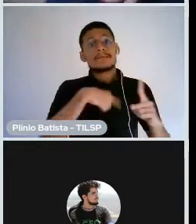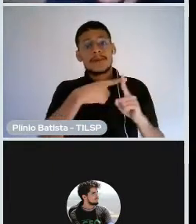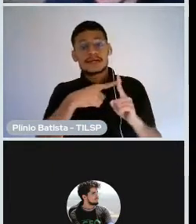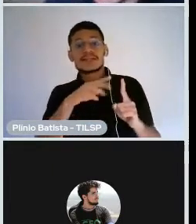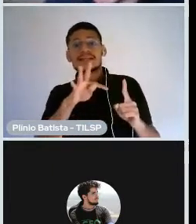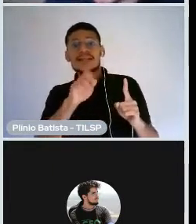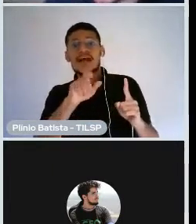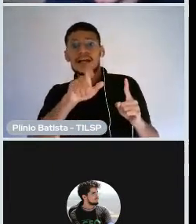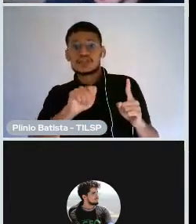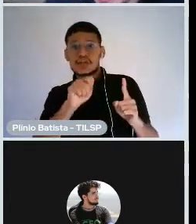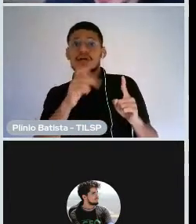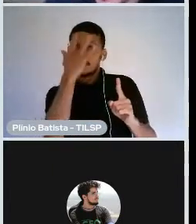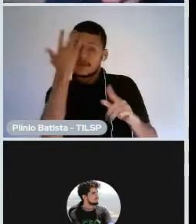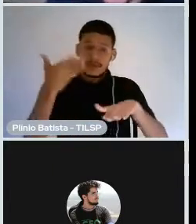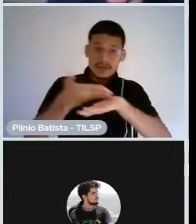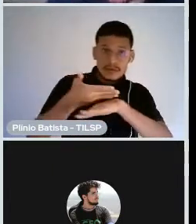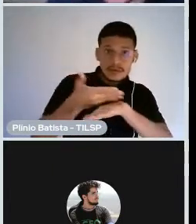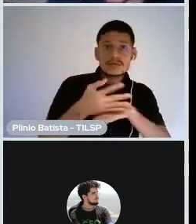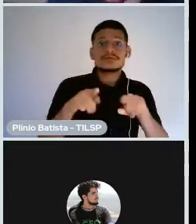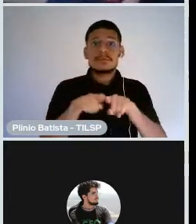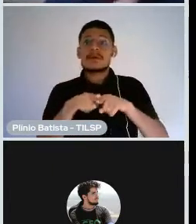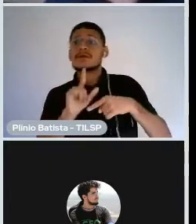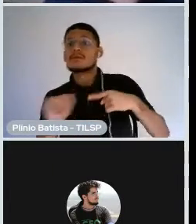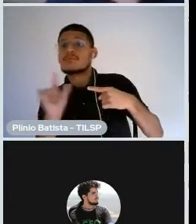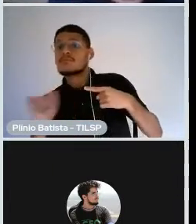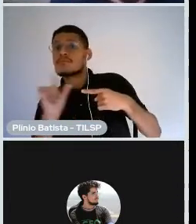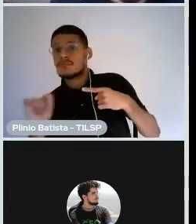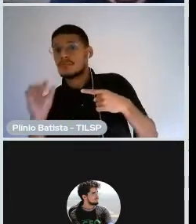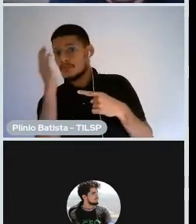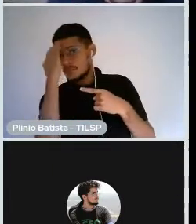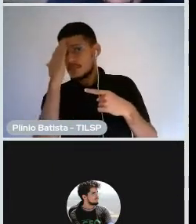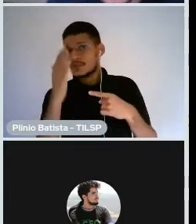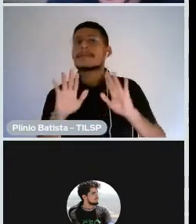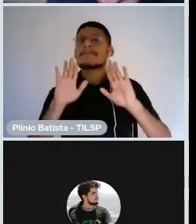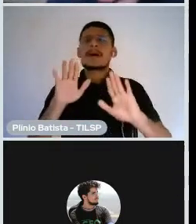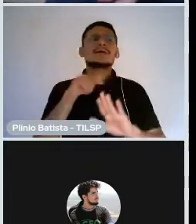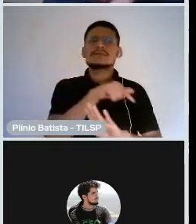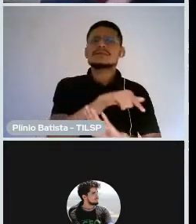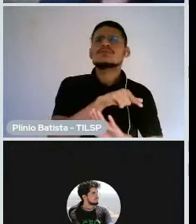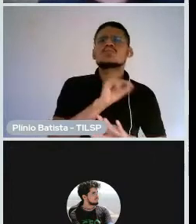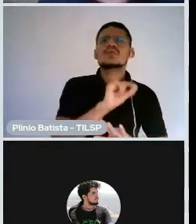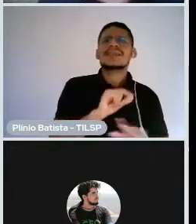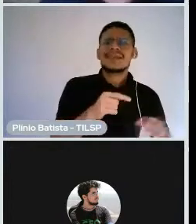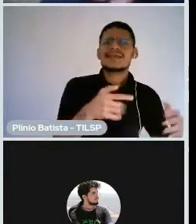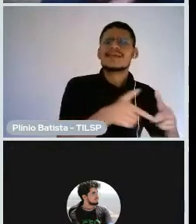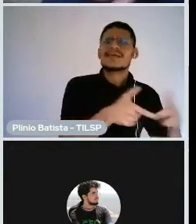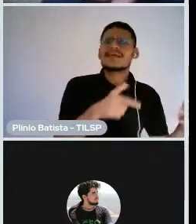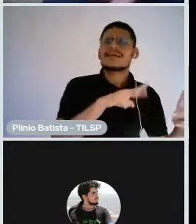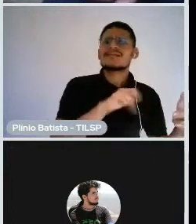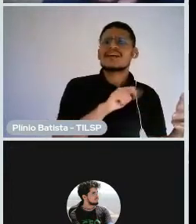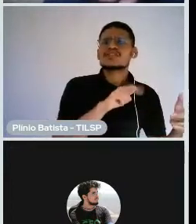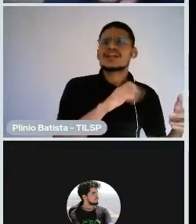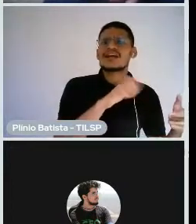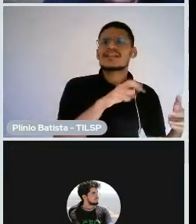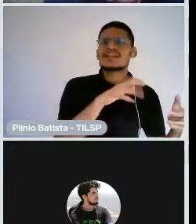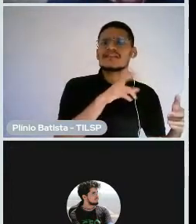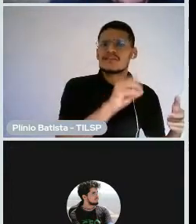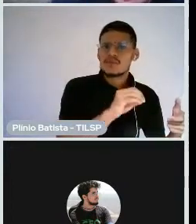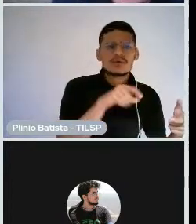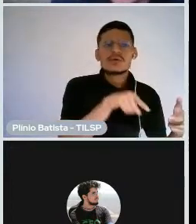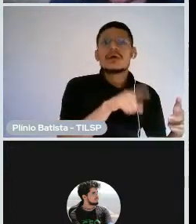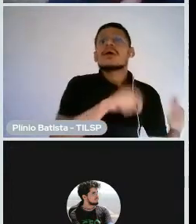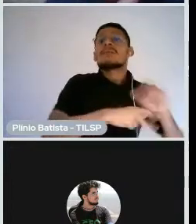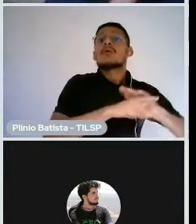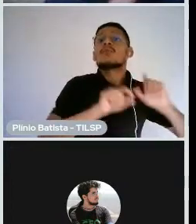e emigração. Tá? E aí a gente passa o que é o crescimento vegetativo, primeiramente. Bom, o crescimento vegetativo ele leva